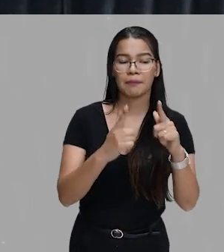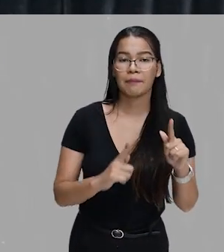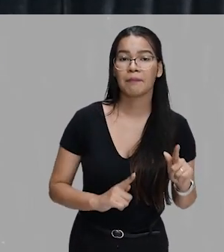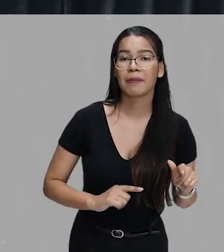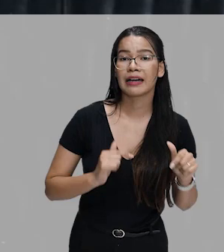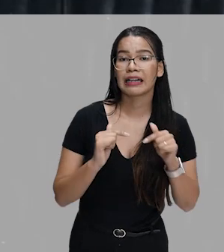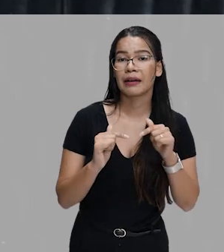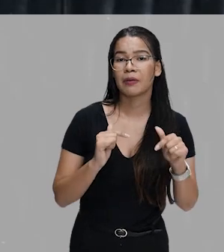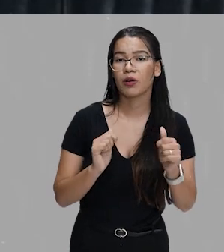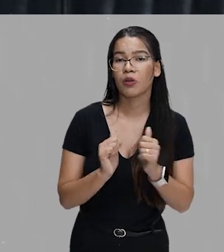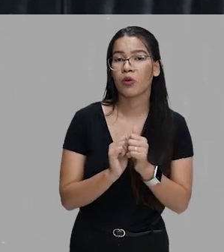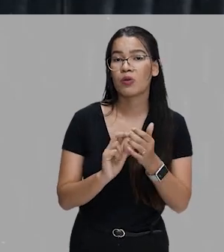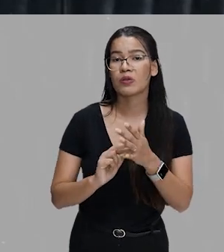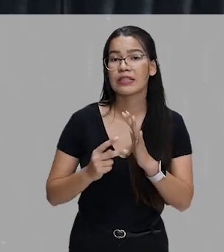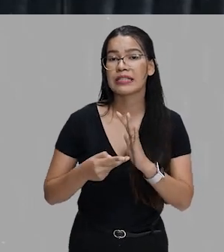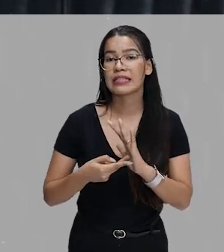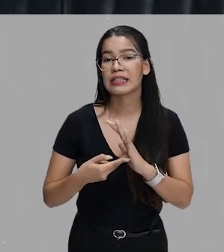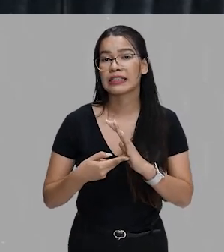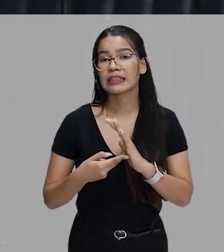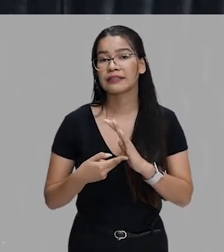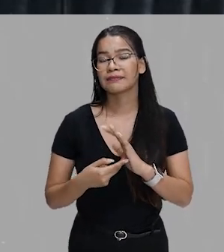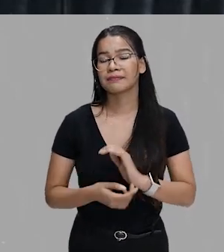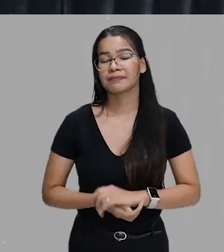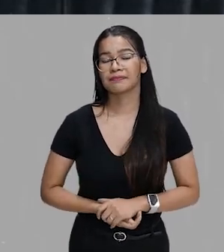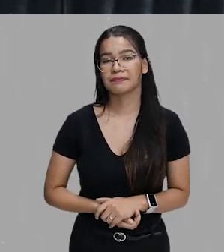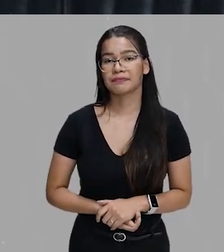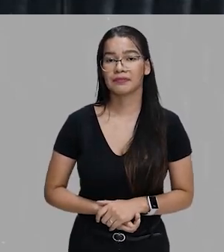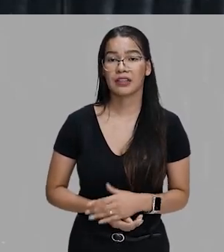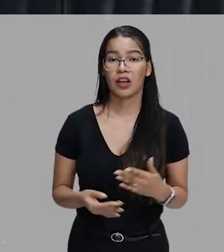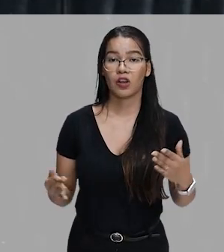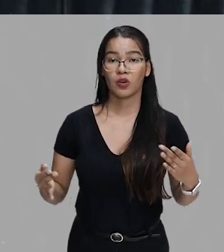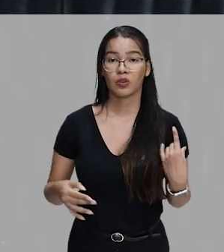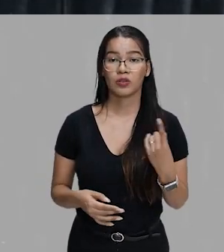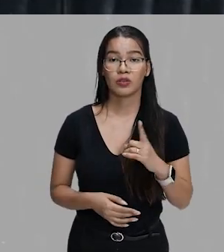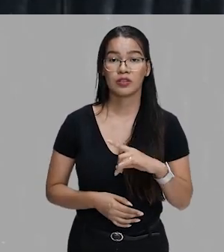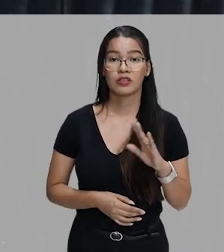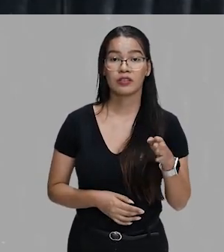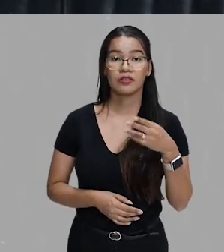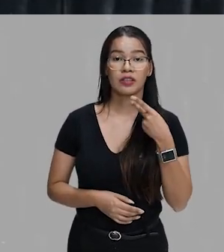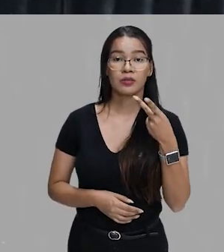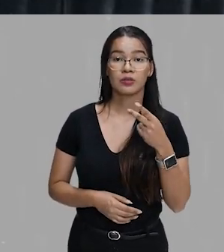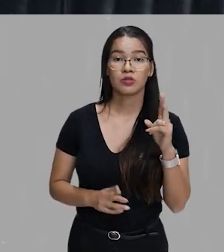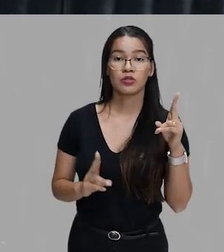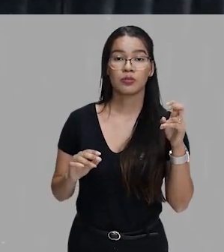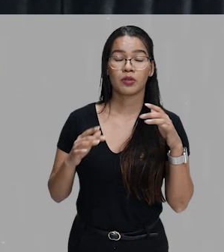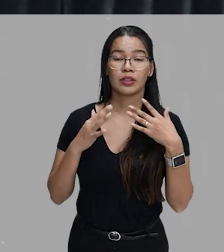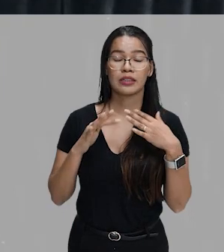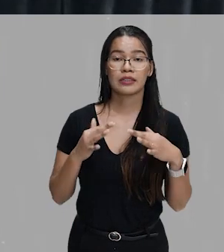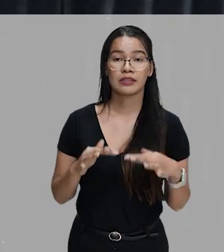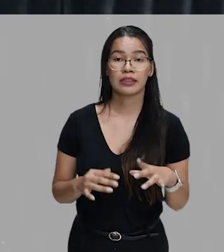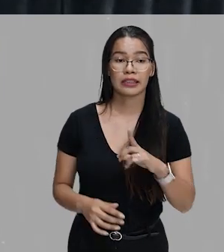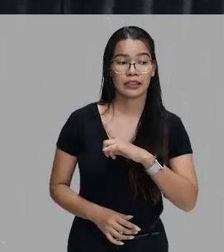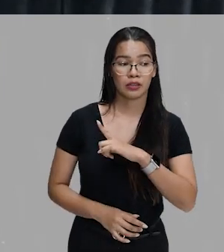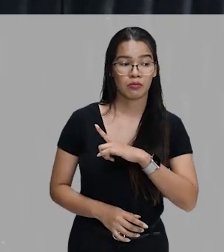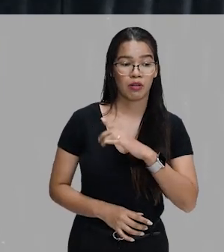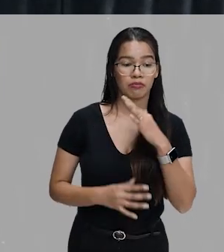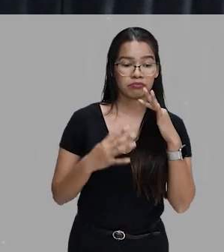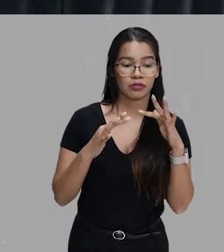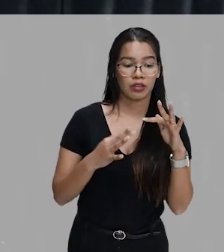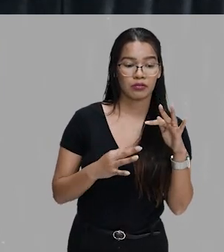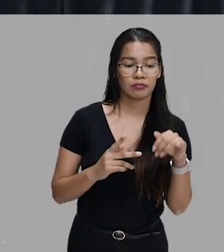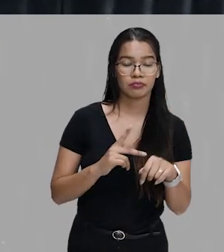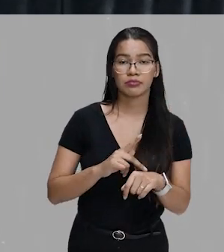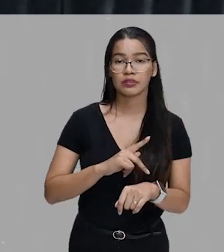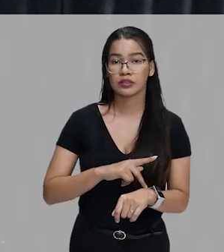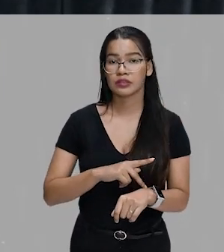os sinônimos, tá? A significação das palavras. Agora que a gente está falando de orações. Eu tenho uma oração, um período,